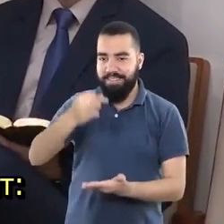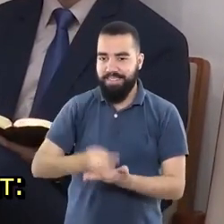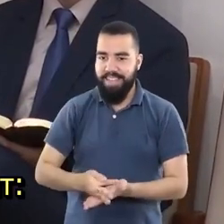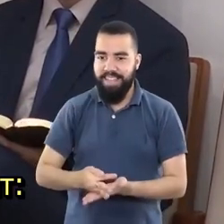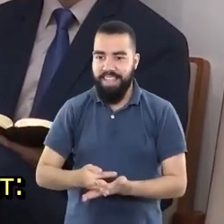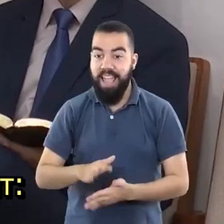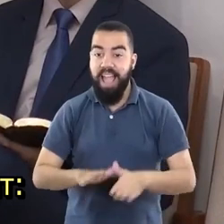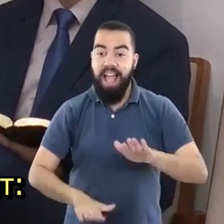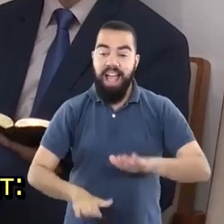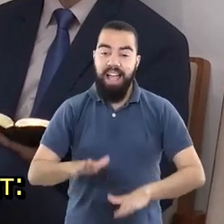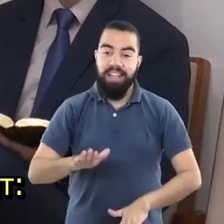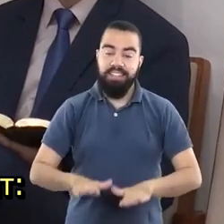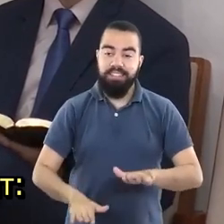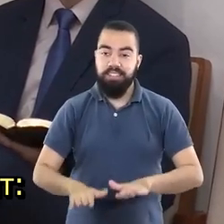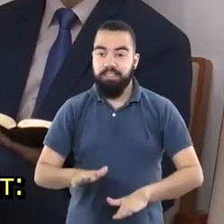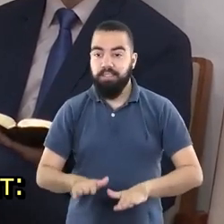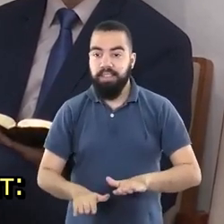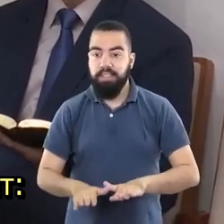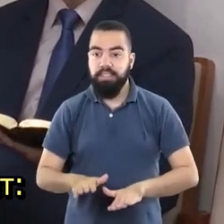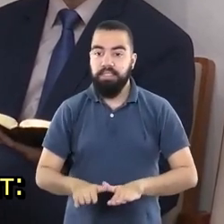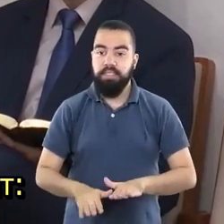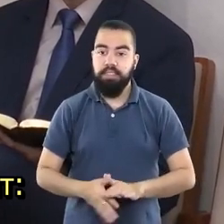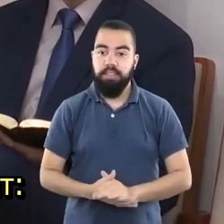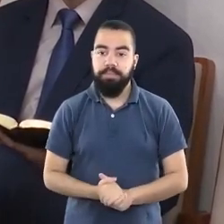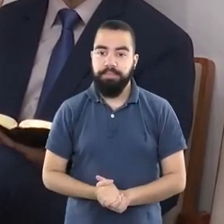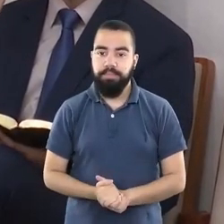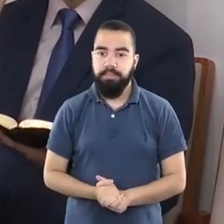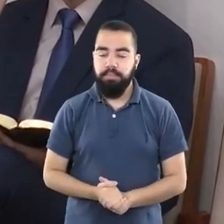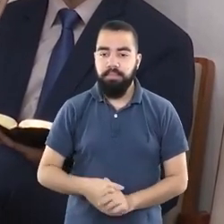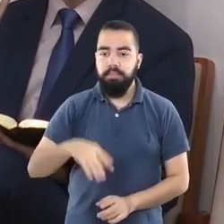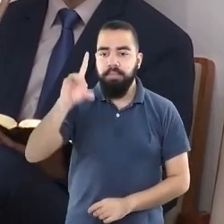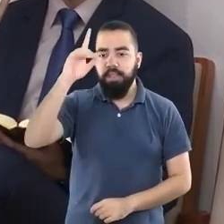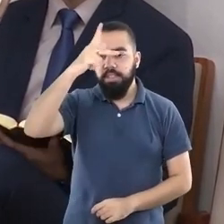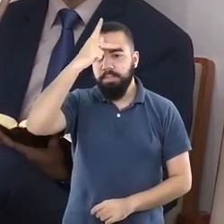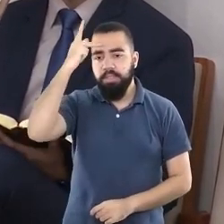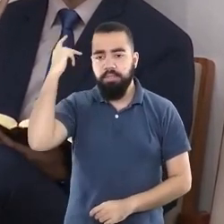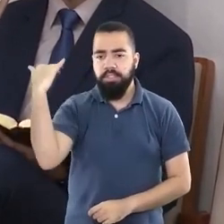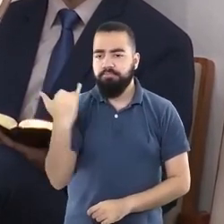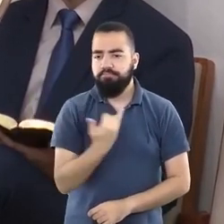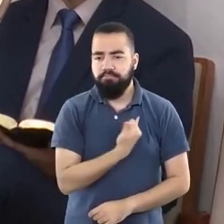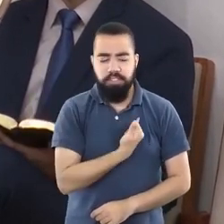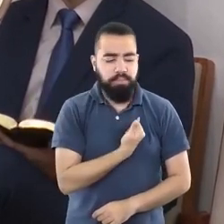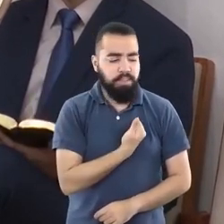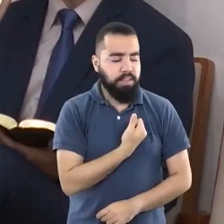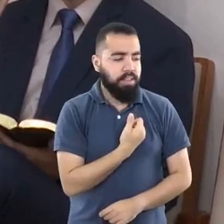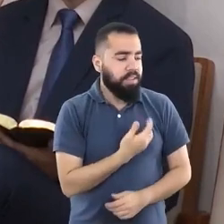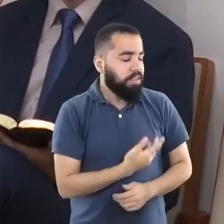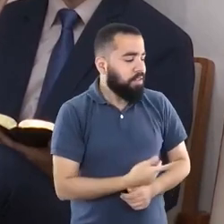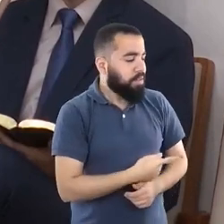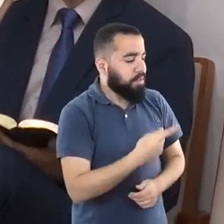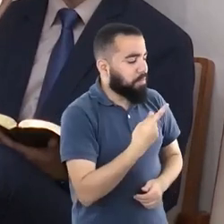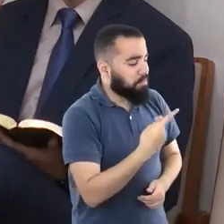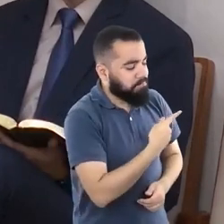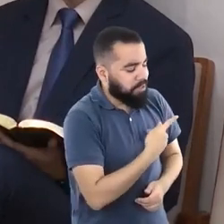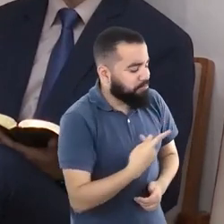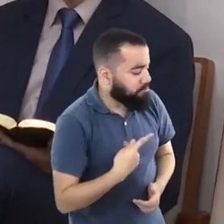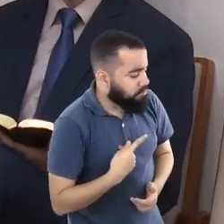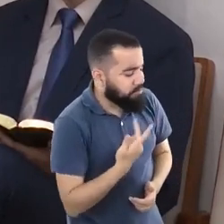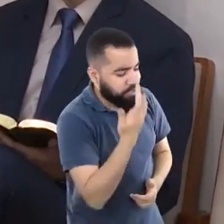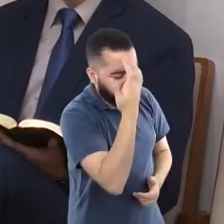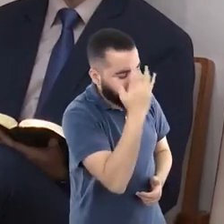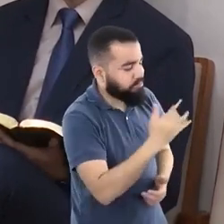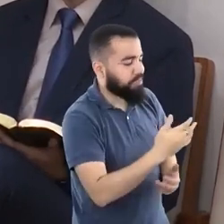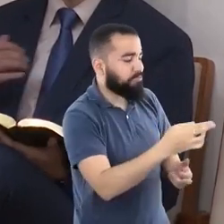vez em quando, alguém se aproxima de mim para dizer: pastor, eu tenho tantas perguntas que não consegui resposta. Eu falei: nem vai